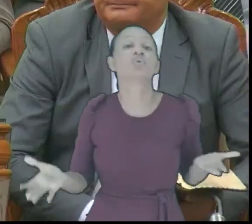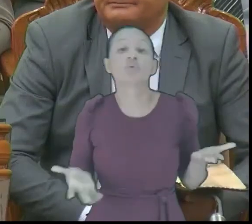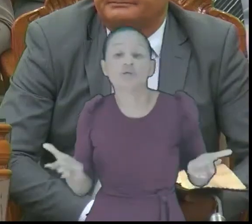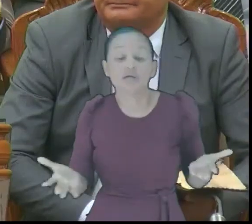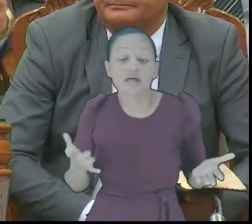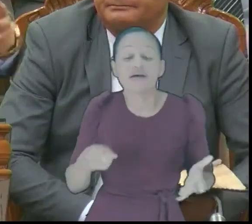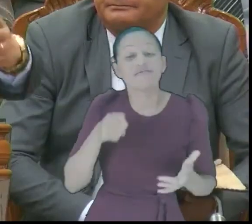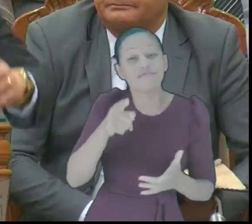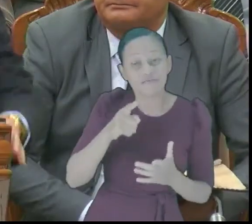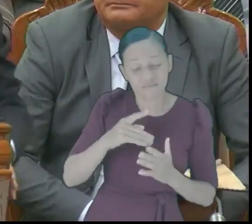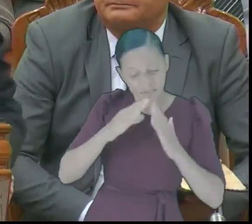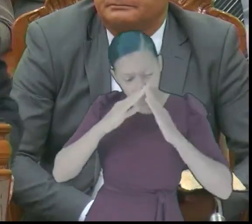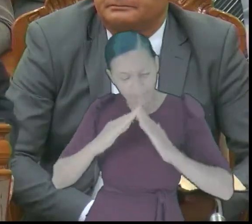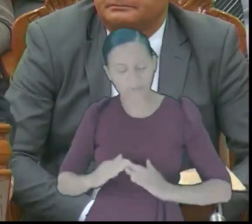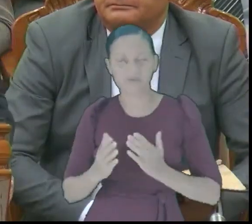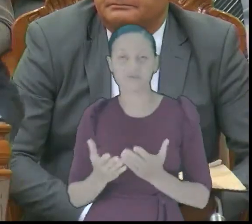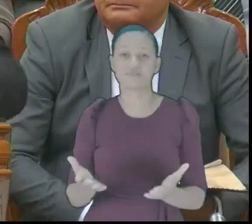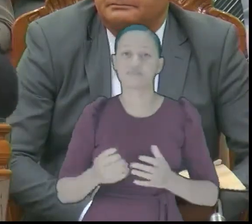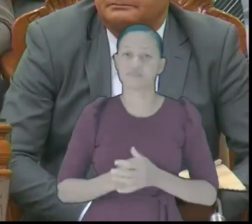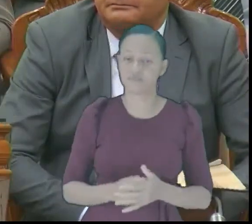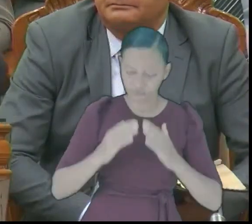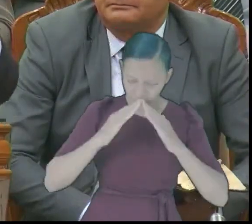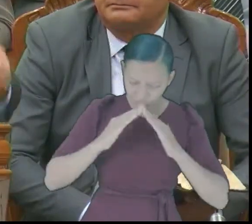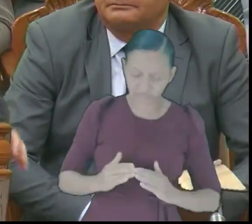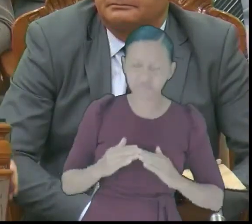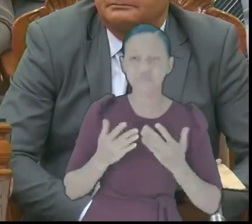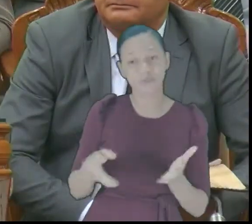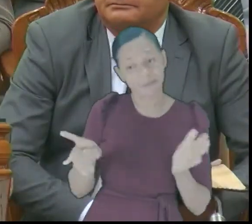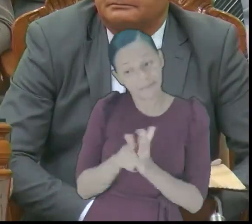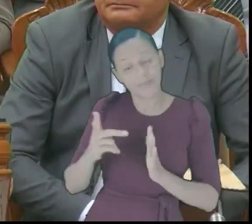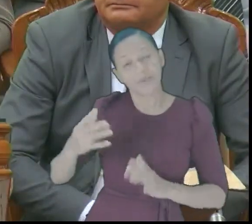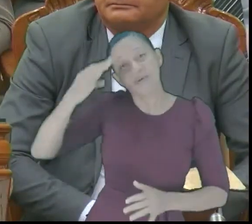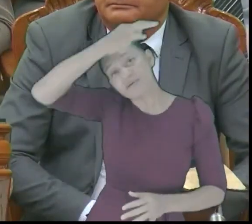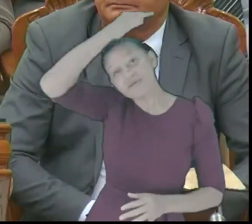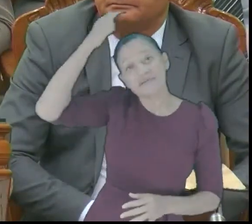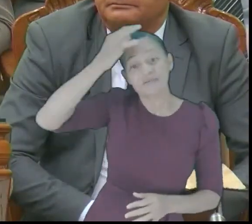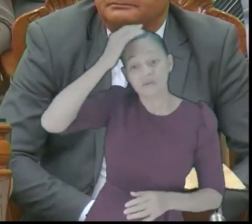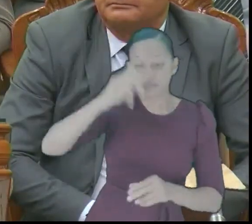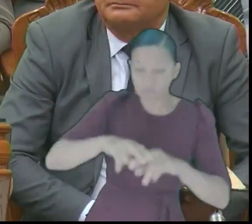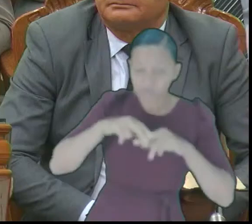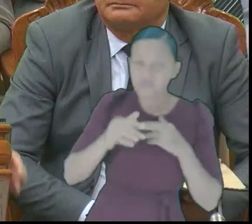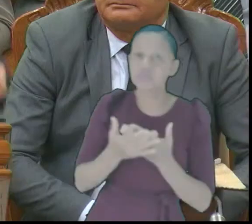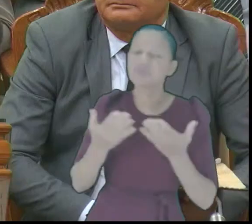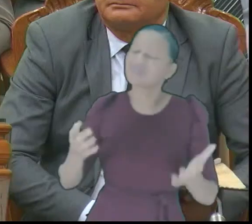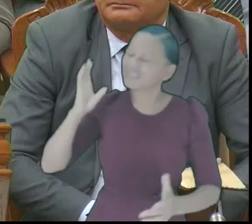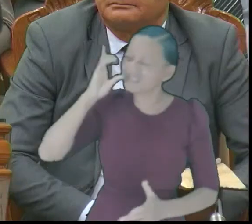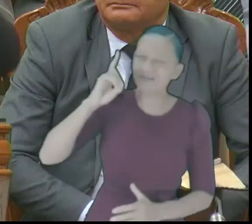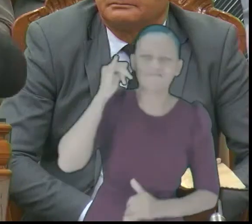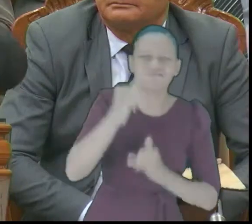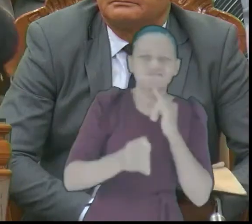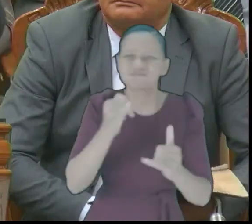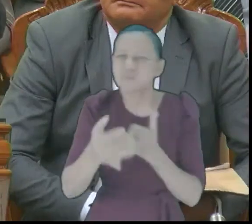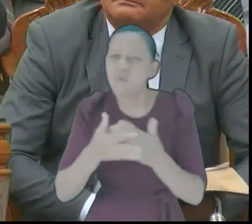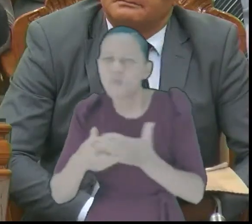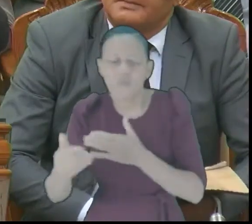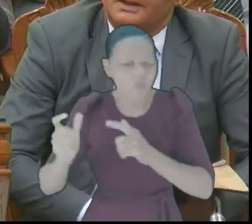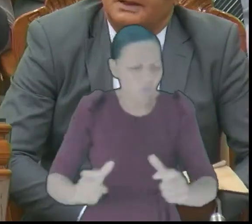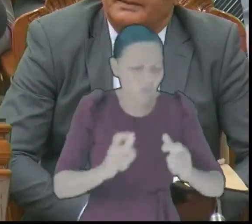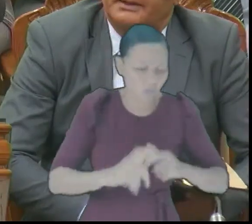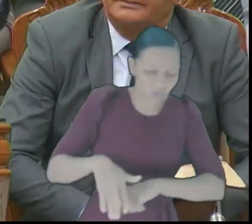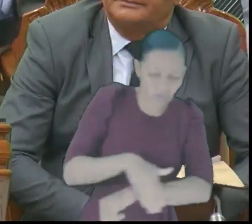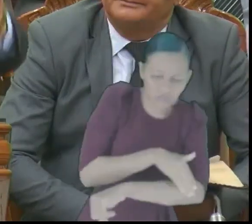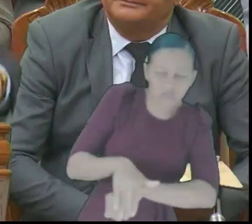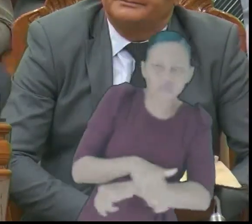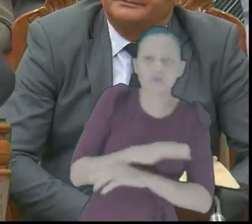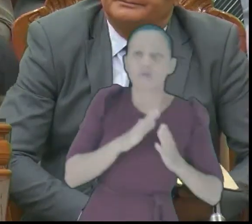Espírito Santo. Você é morada. Você é morada do Espírito Santo. Por isso que Deus fala com você em qualquer lugar. Na rua,